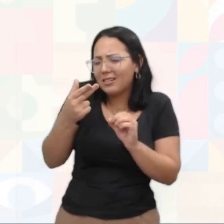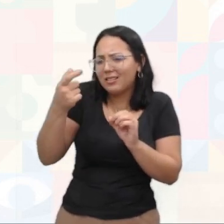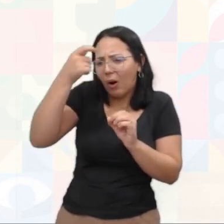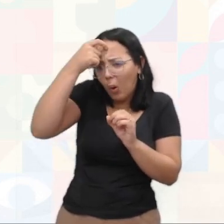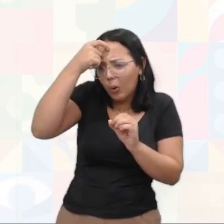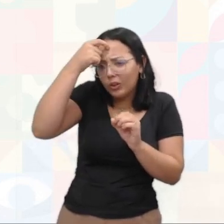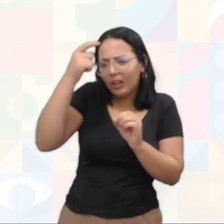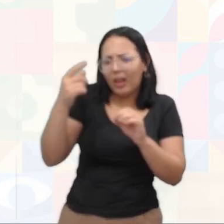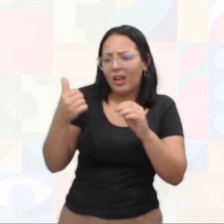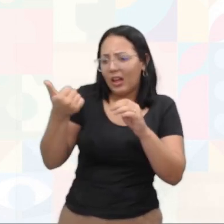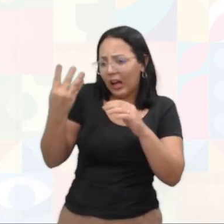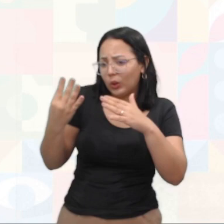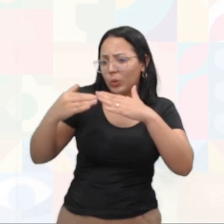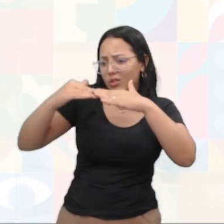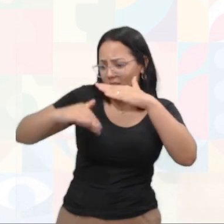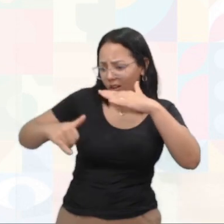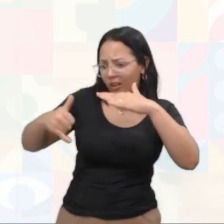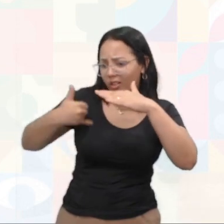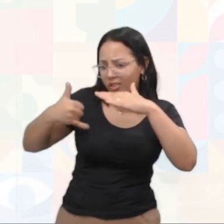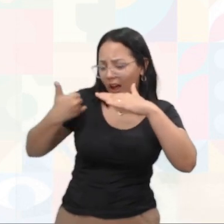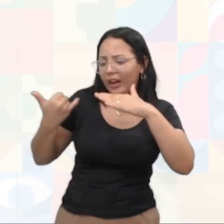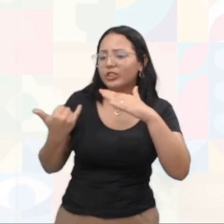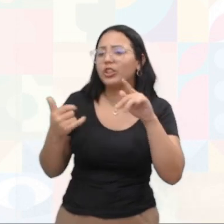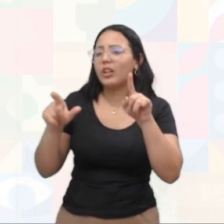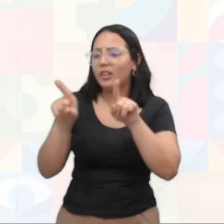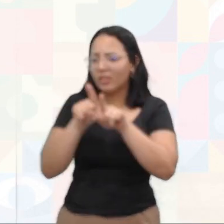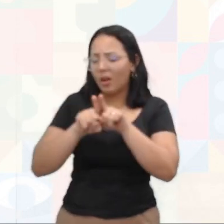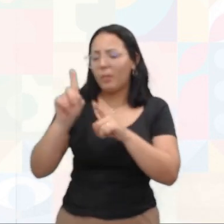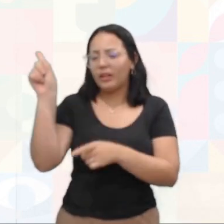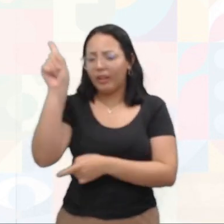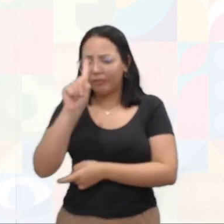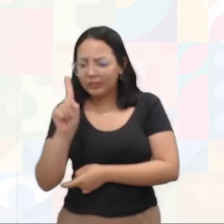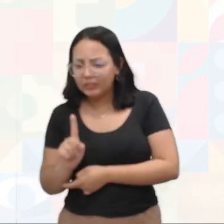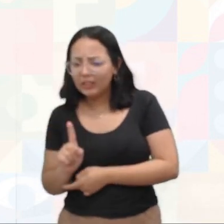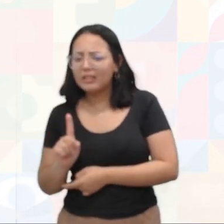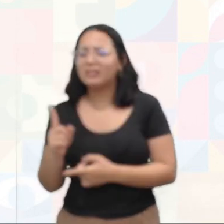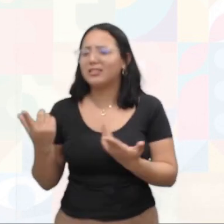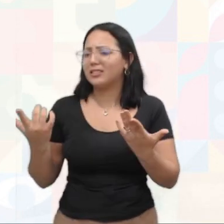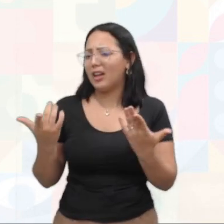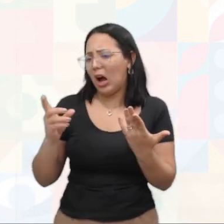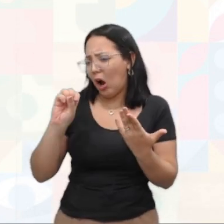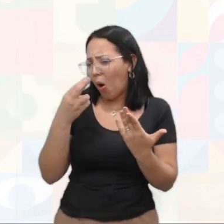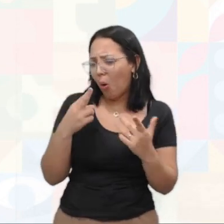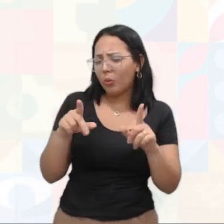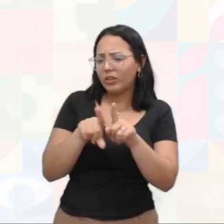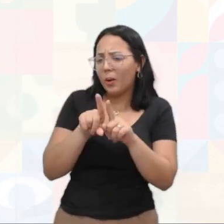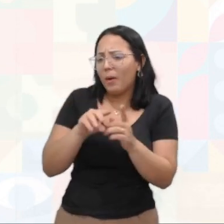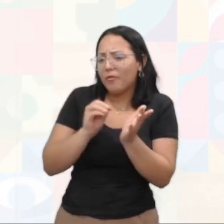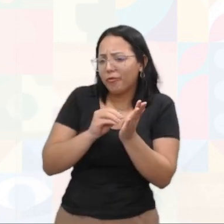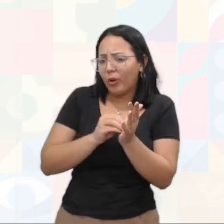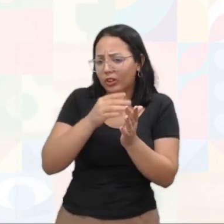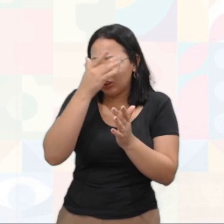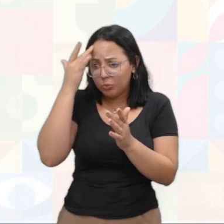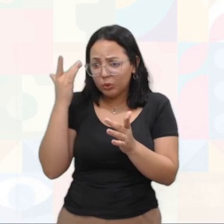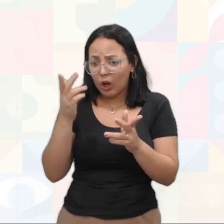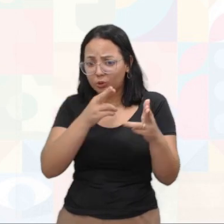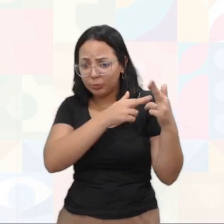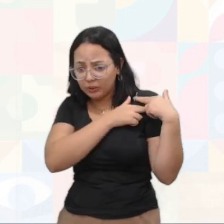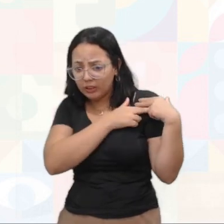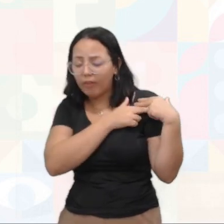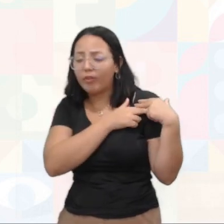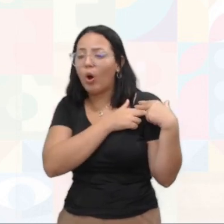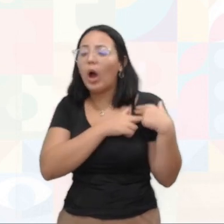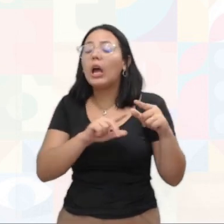ela é menor de 14 anos, portador de deficiência incapacitante ou ainda na ausência de seus responsáveis,